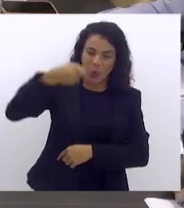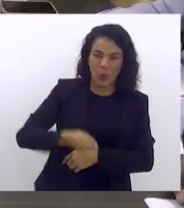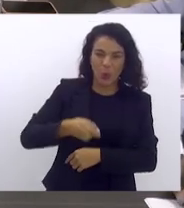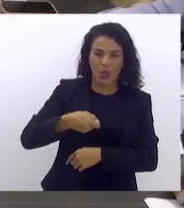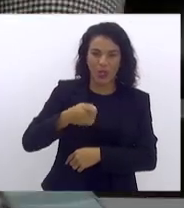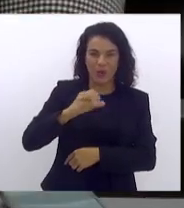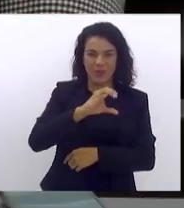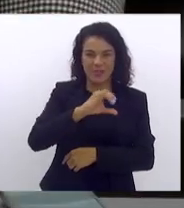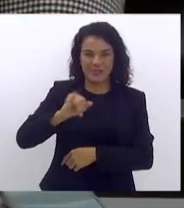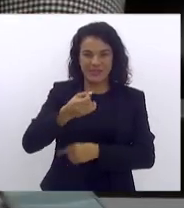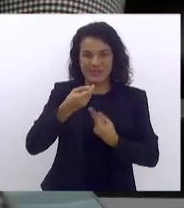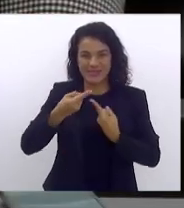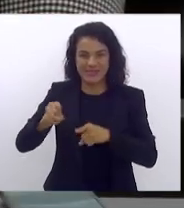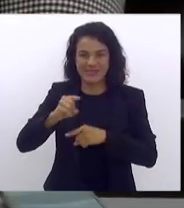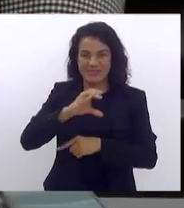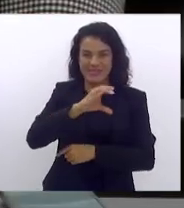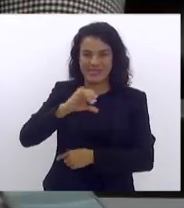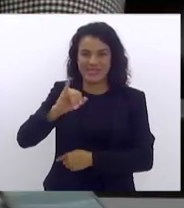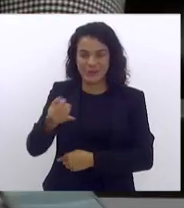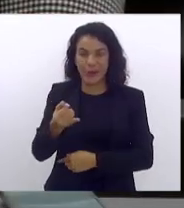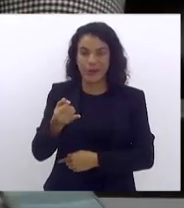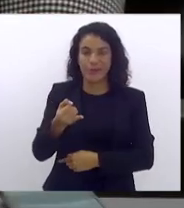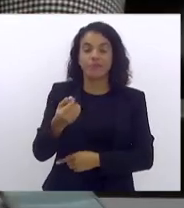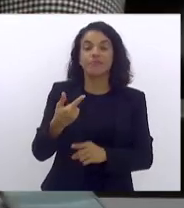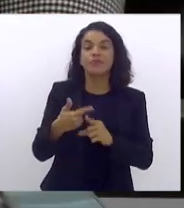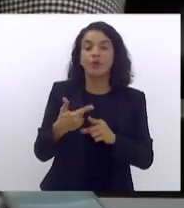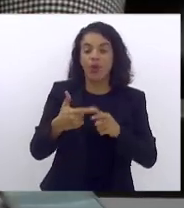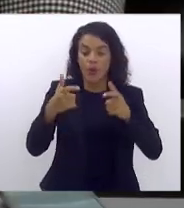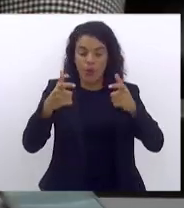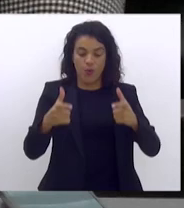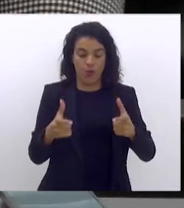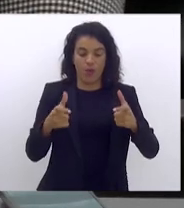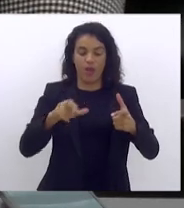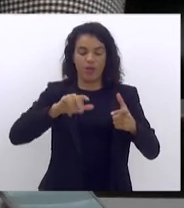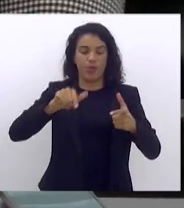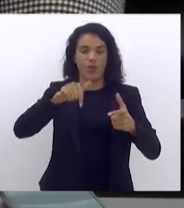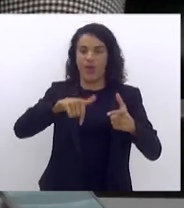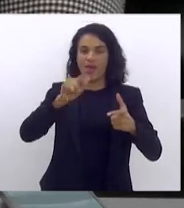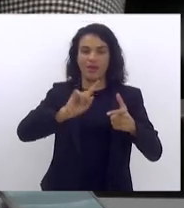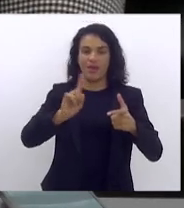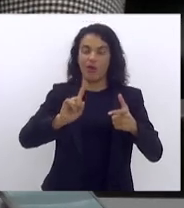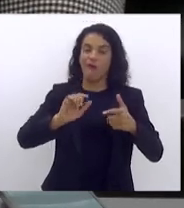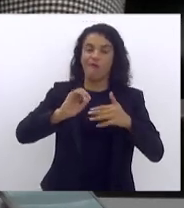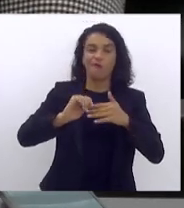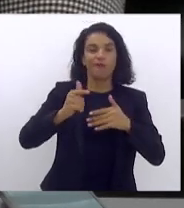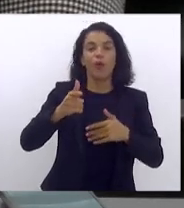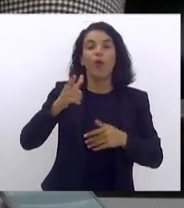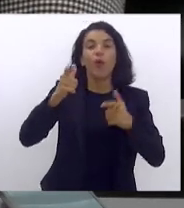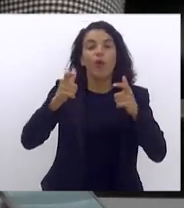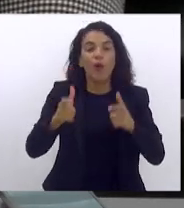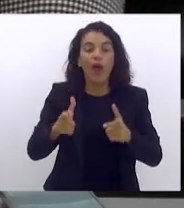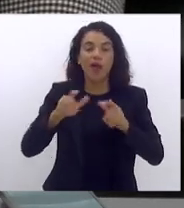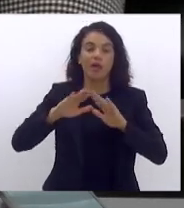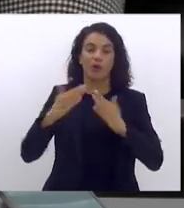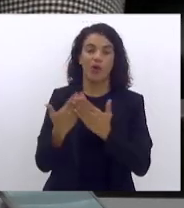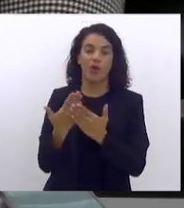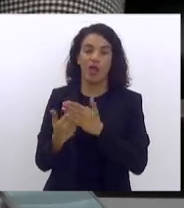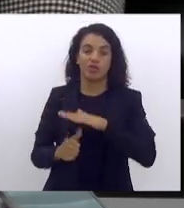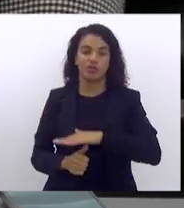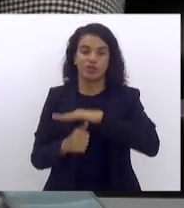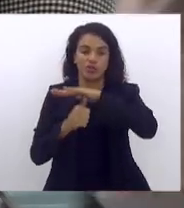porque se tivéssemos que fazer... O local não é fora daqui. O local seria no Colégio de Líderes, tivemos